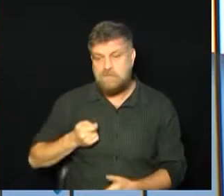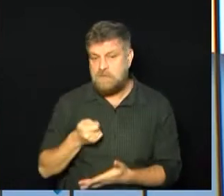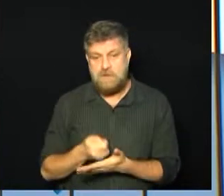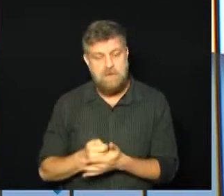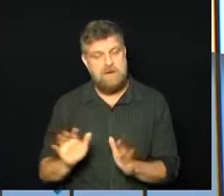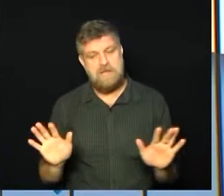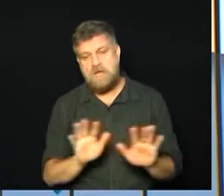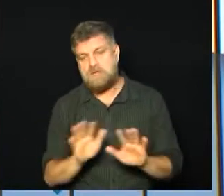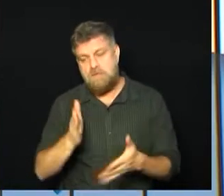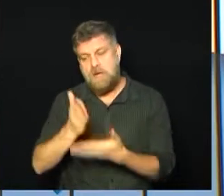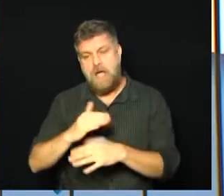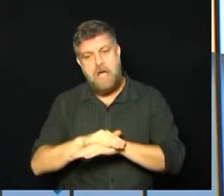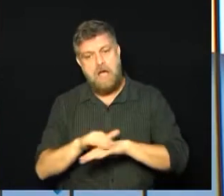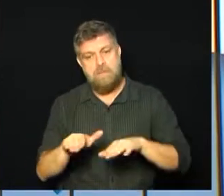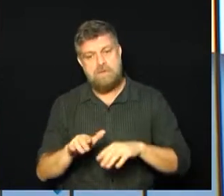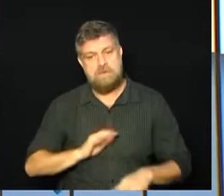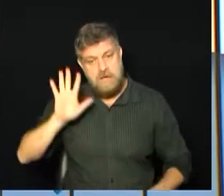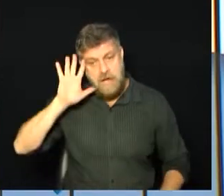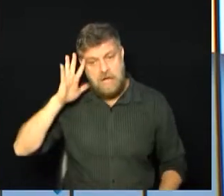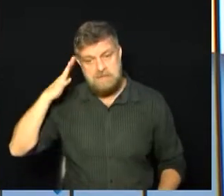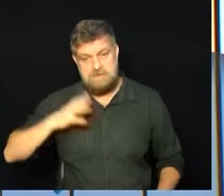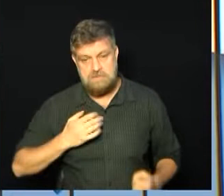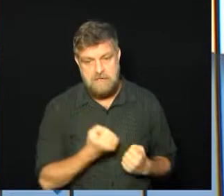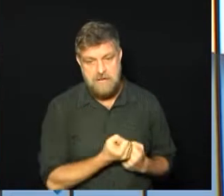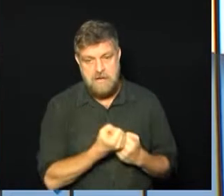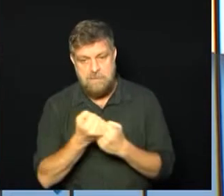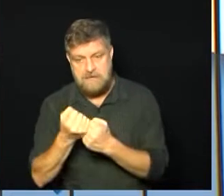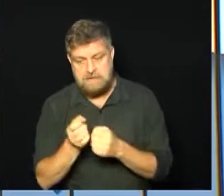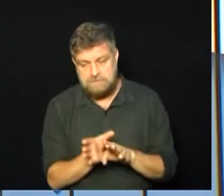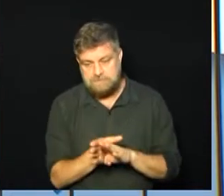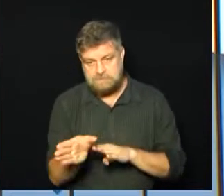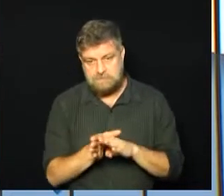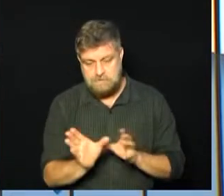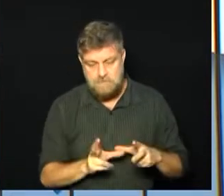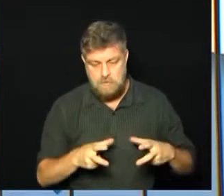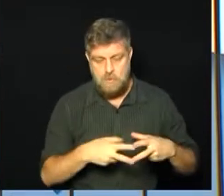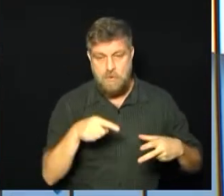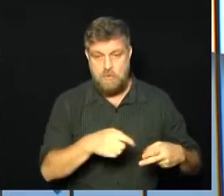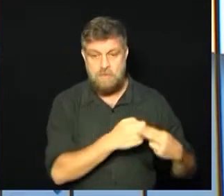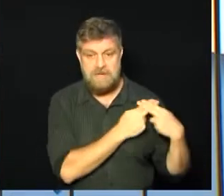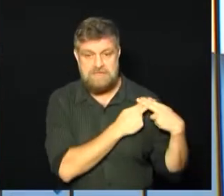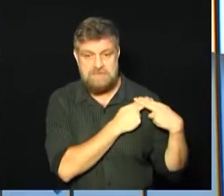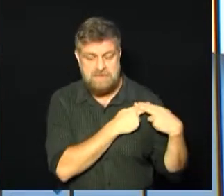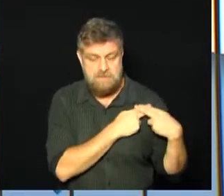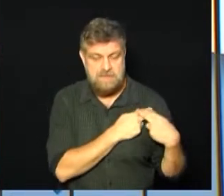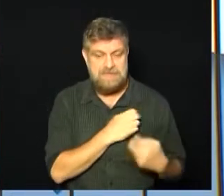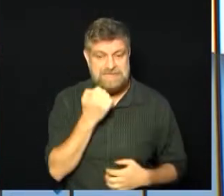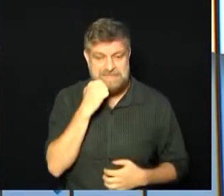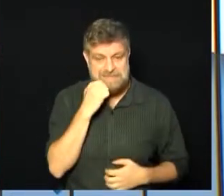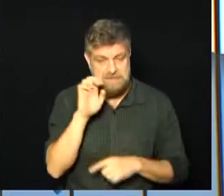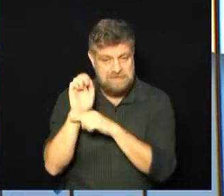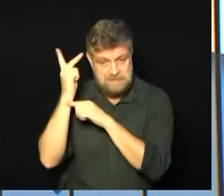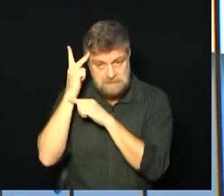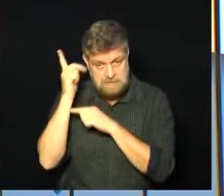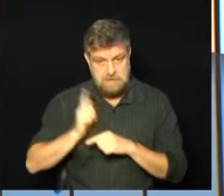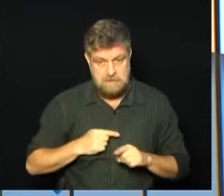de máscaras. A decisão está amparada em orientação do Comitê Científico do Estado em dados